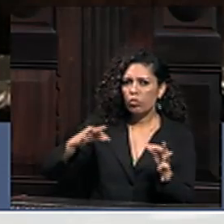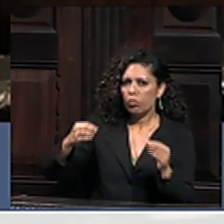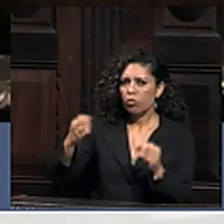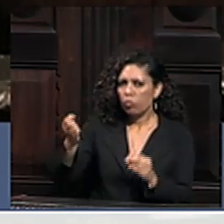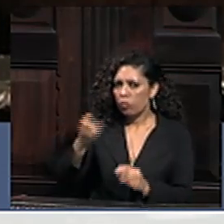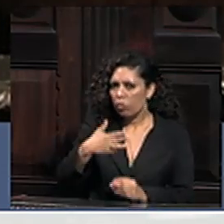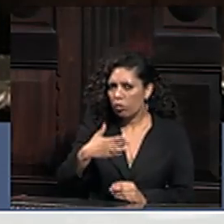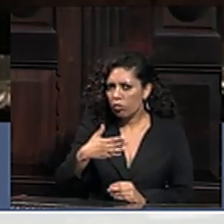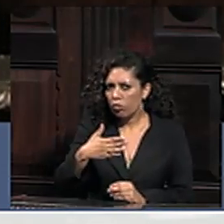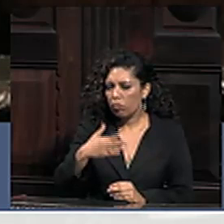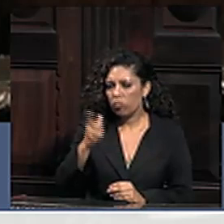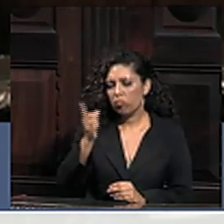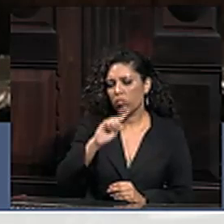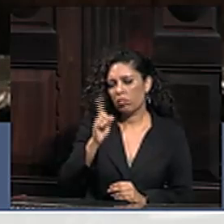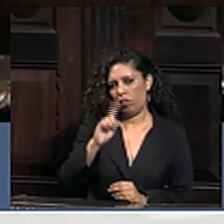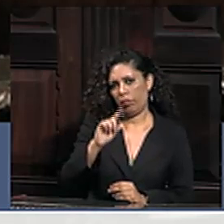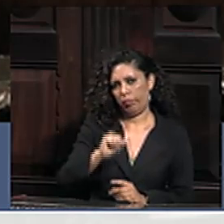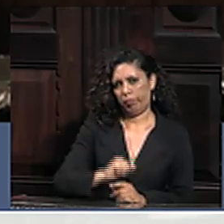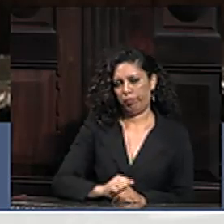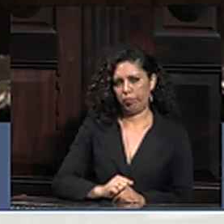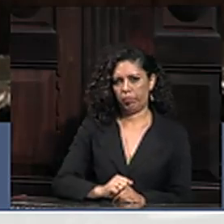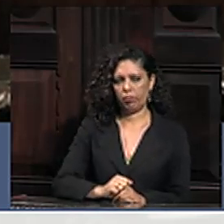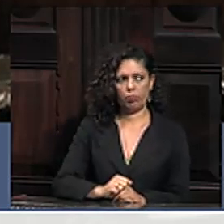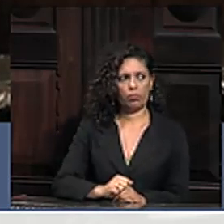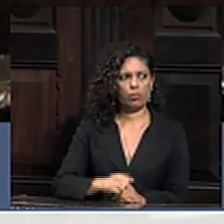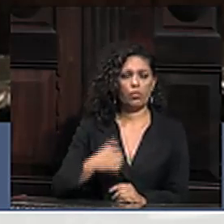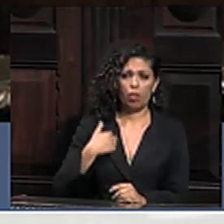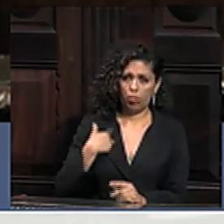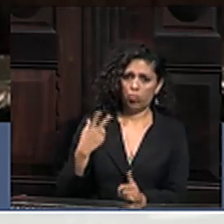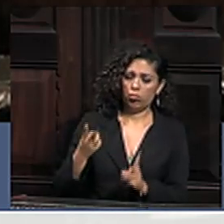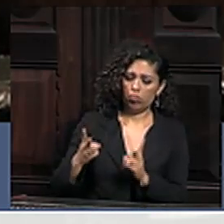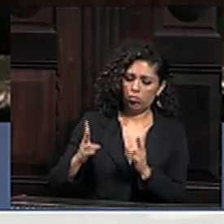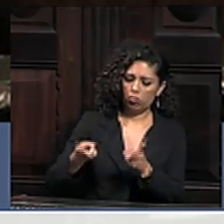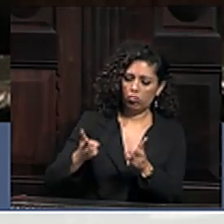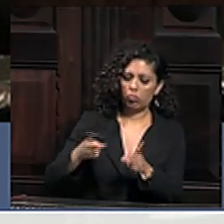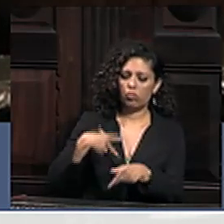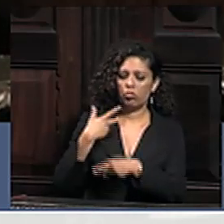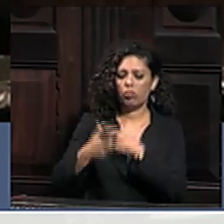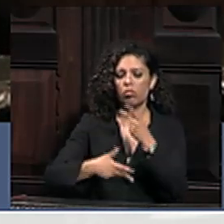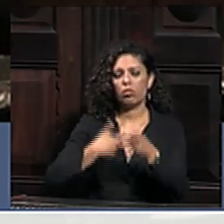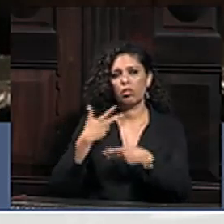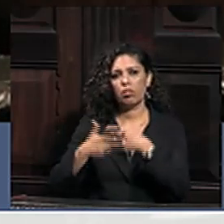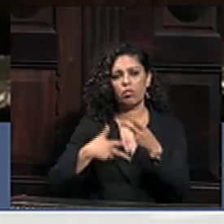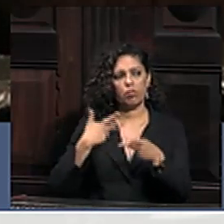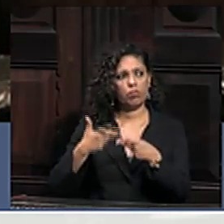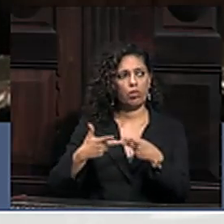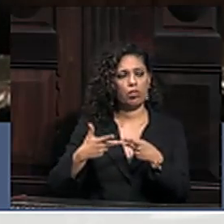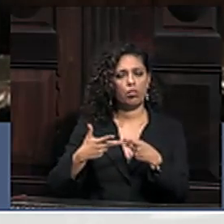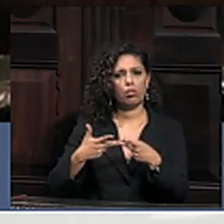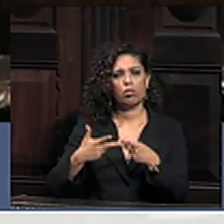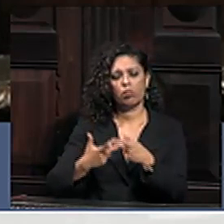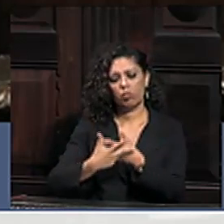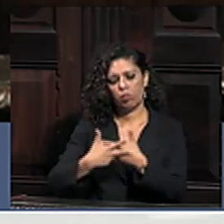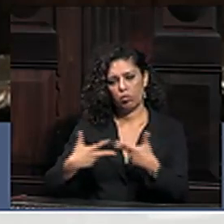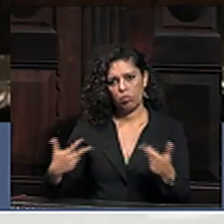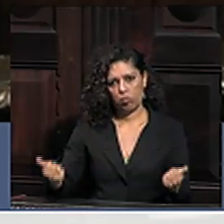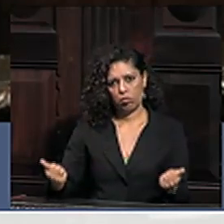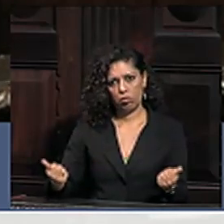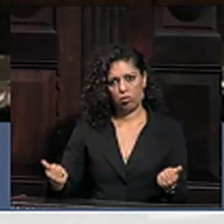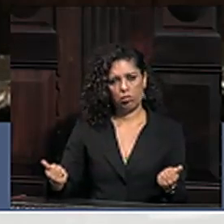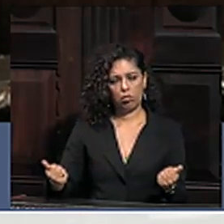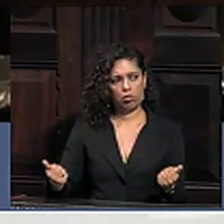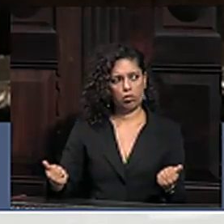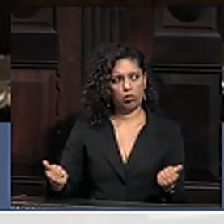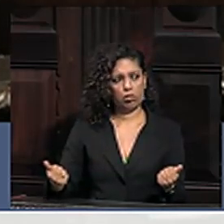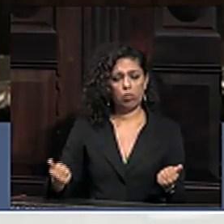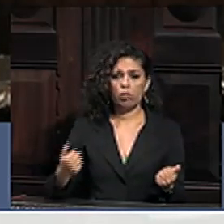isso, não vou deixar de me colocar aqui sobre questões